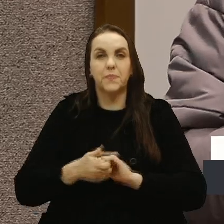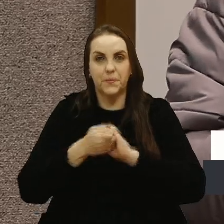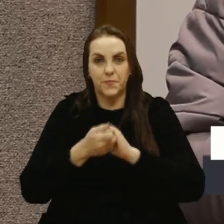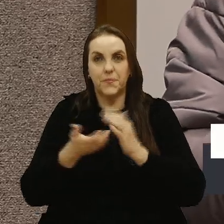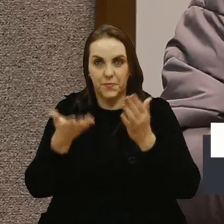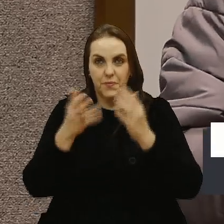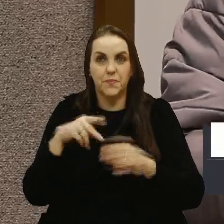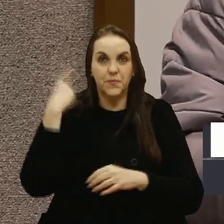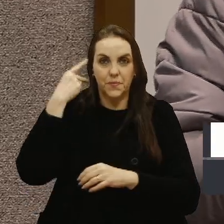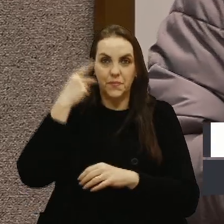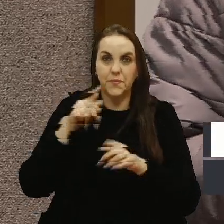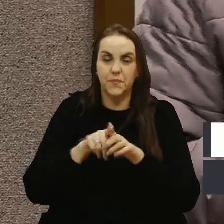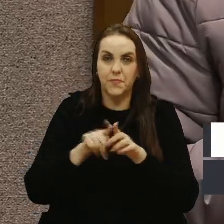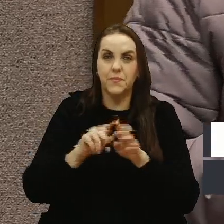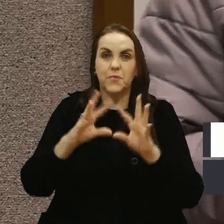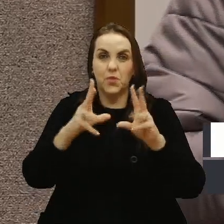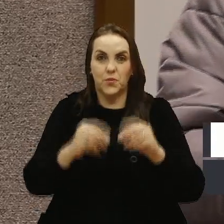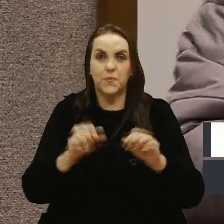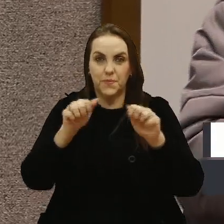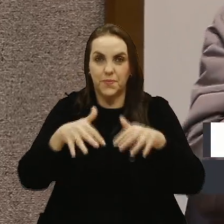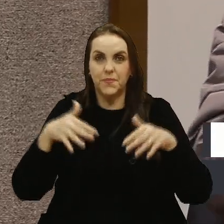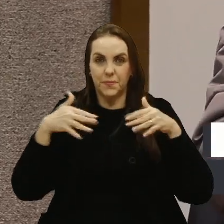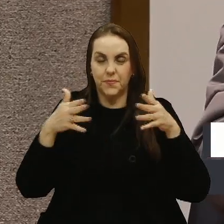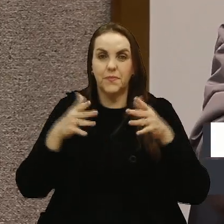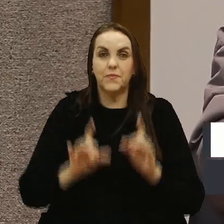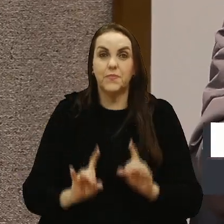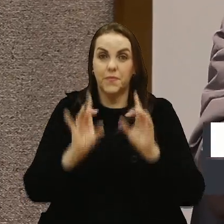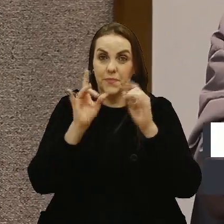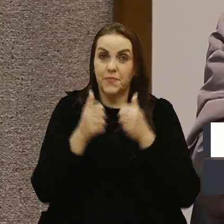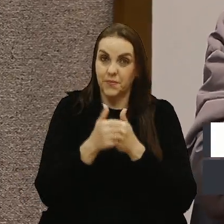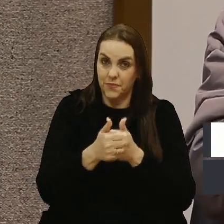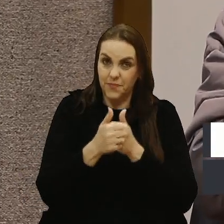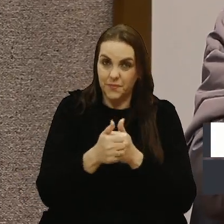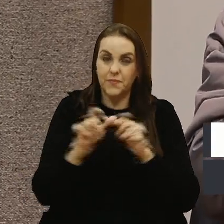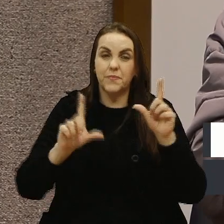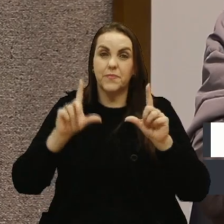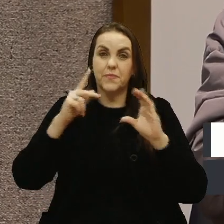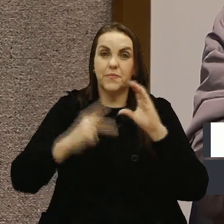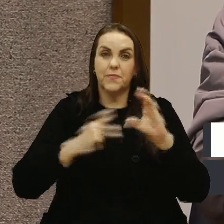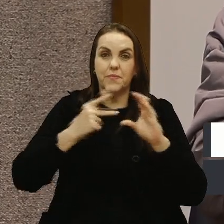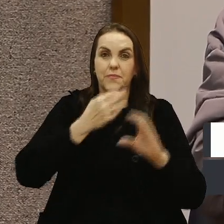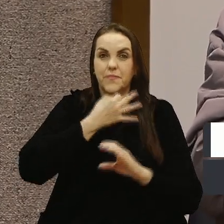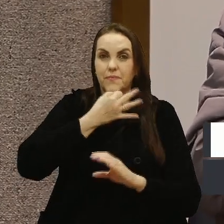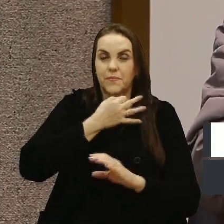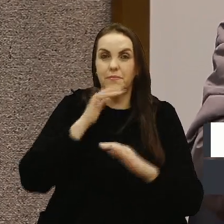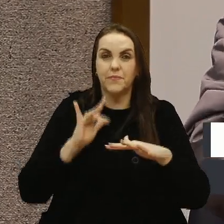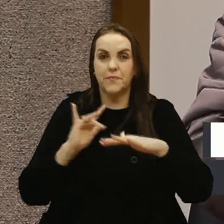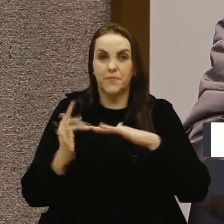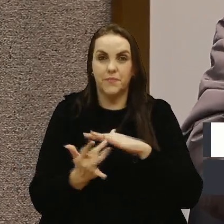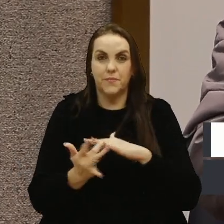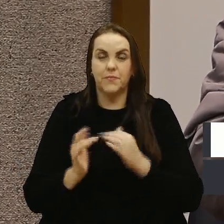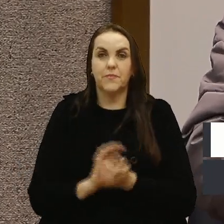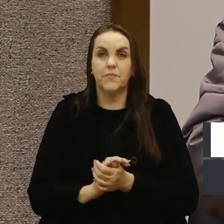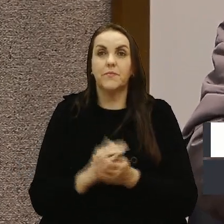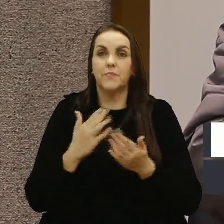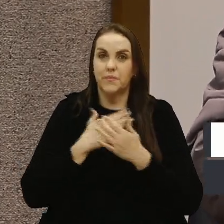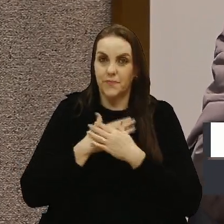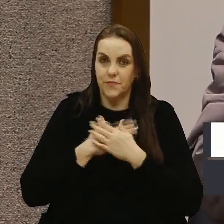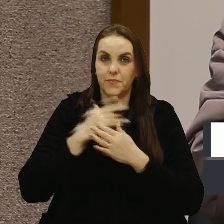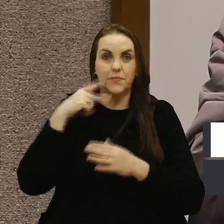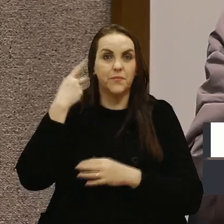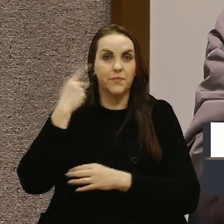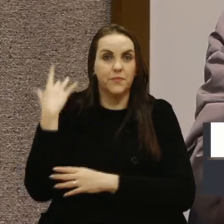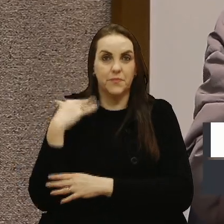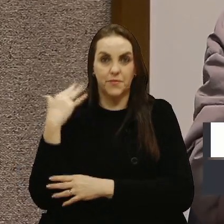Casa Legislativa, ao senhor e à senhora do plenário, em especial quem nos acompanha pela TV Câmara Caxias e também pelas redes sociais. Eu, a vereadora